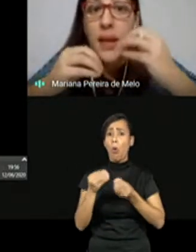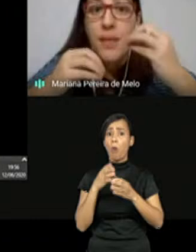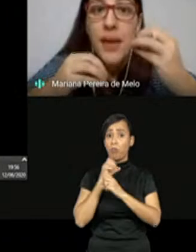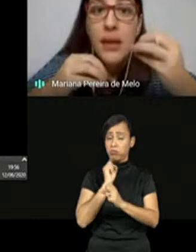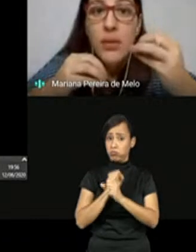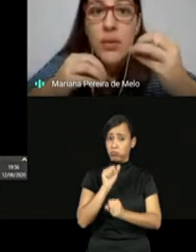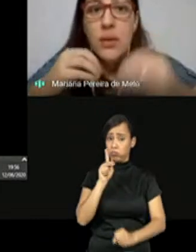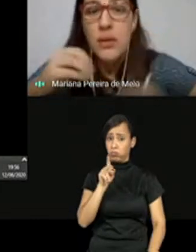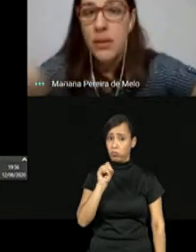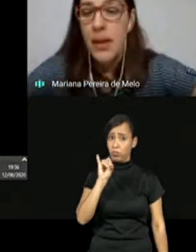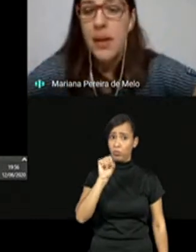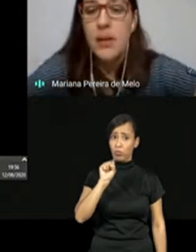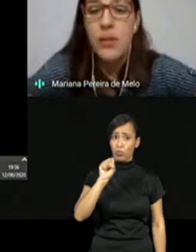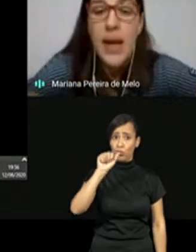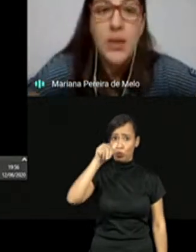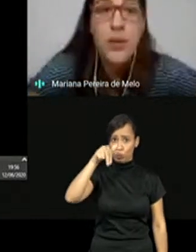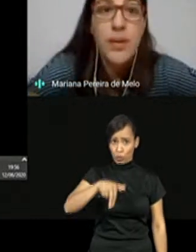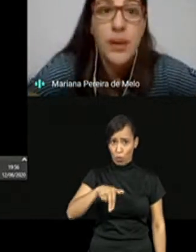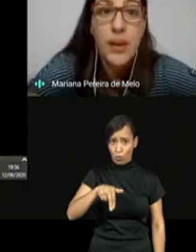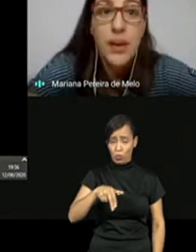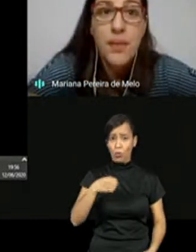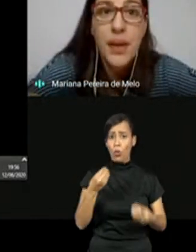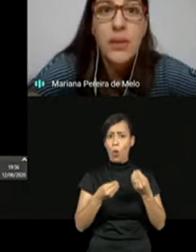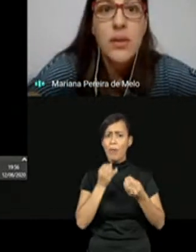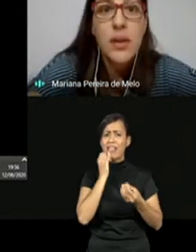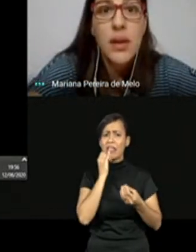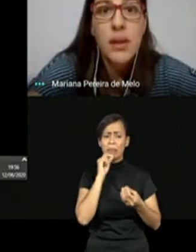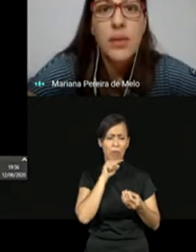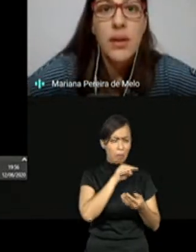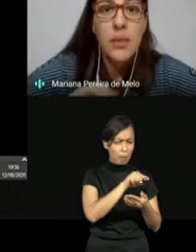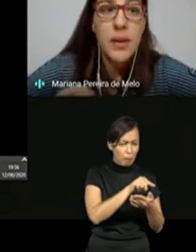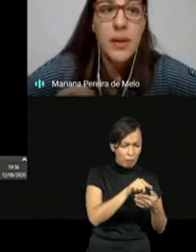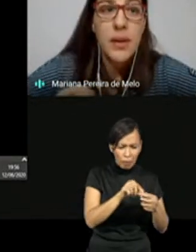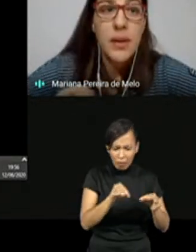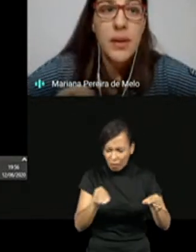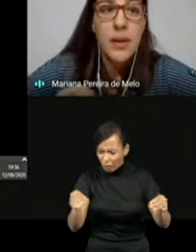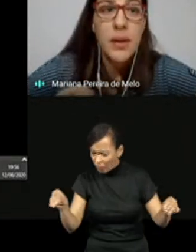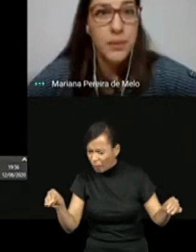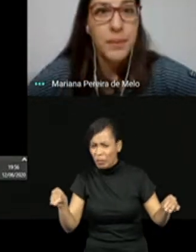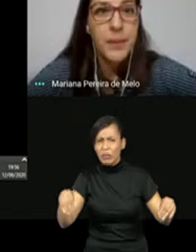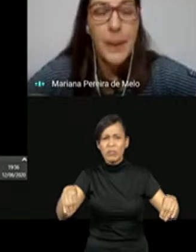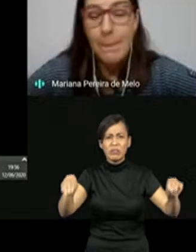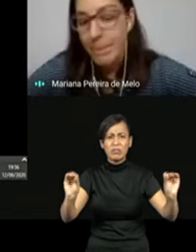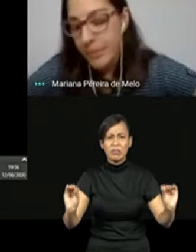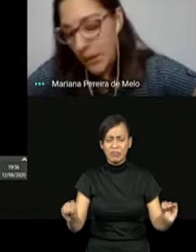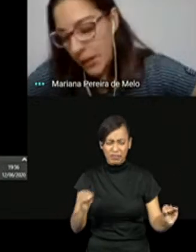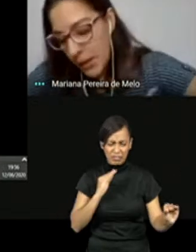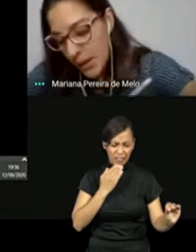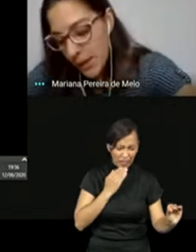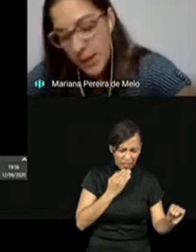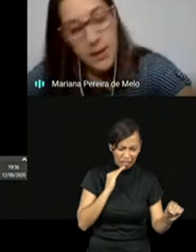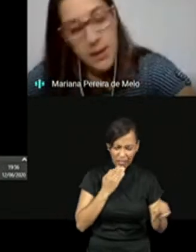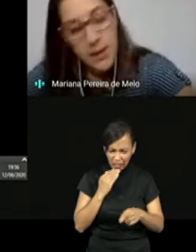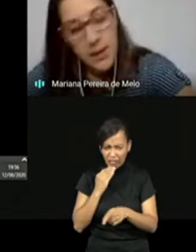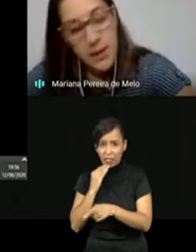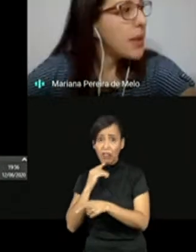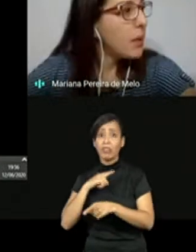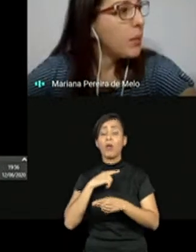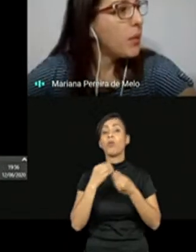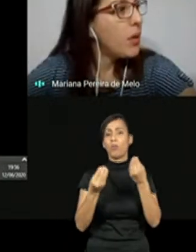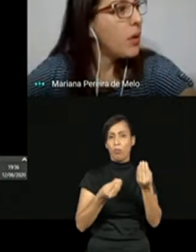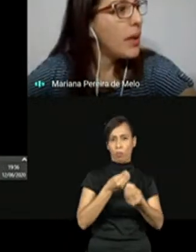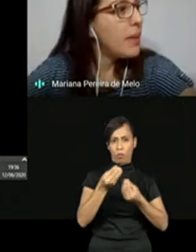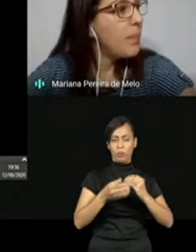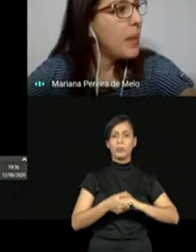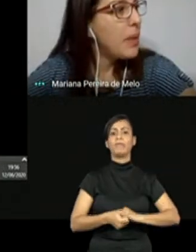tem eventos, né? No caso, o evento é defeitos em um determinado intervalo, tá? Por